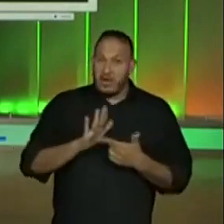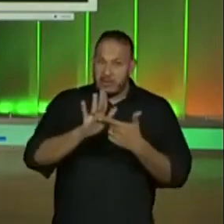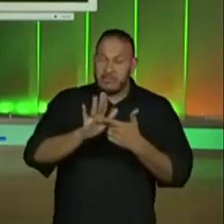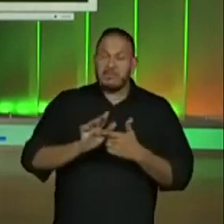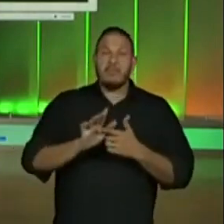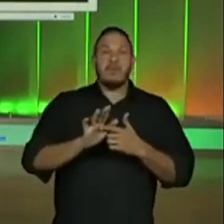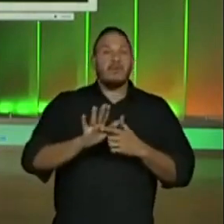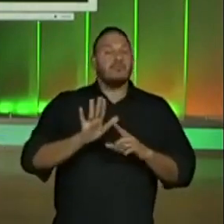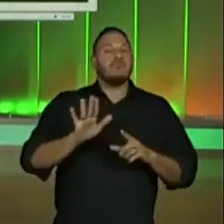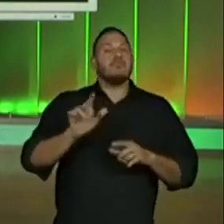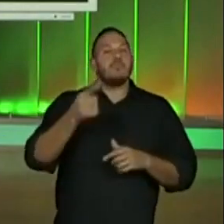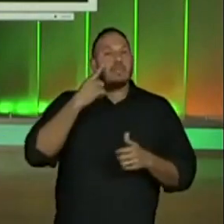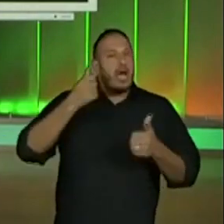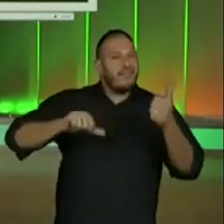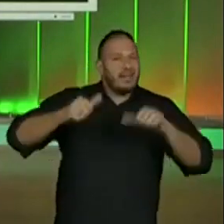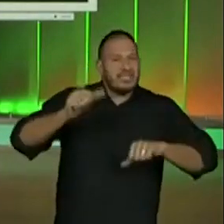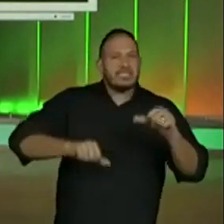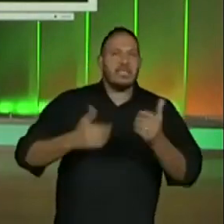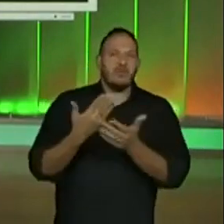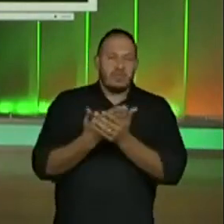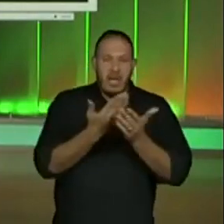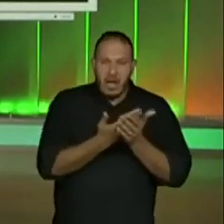avaliação para a nossa aula